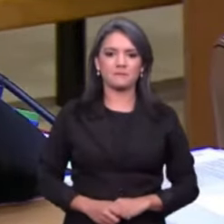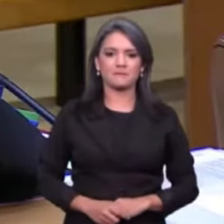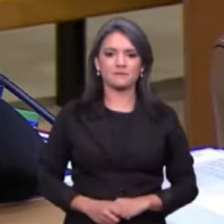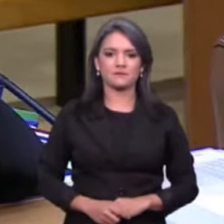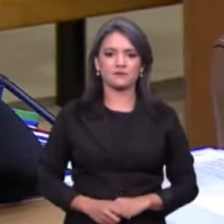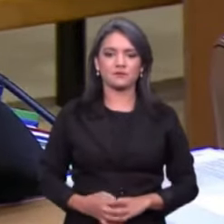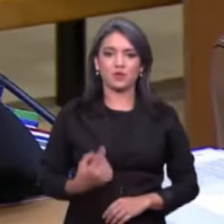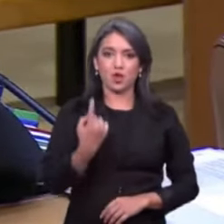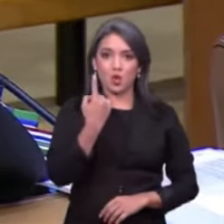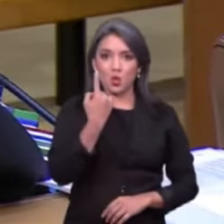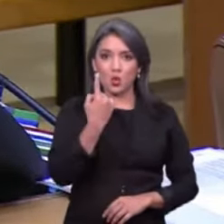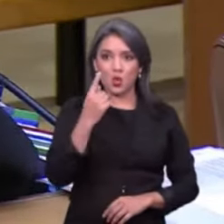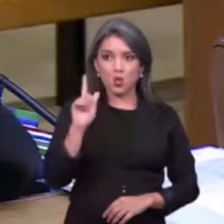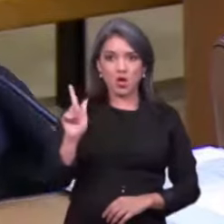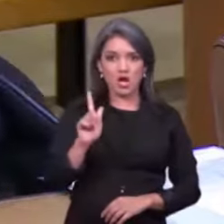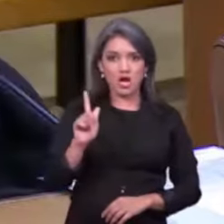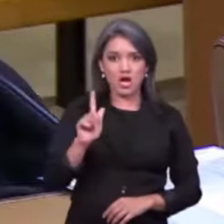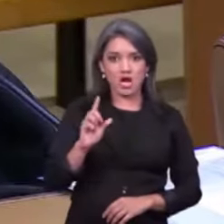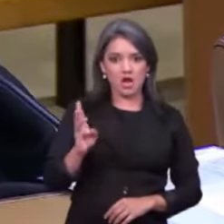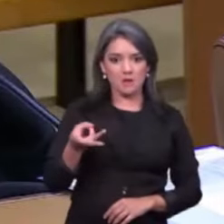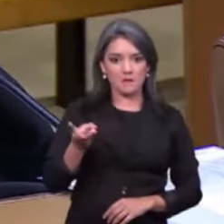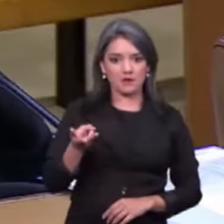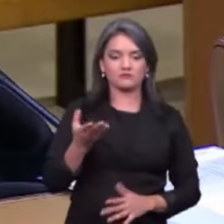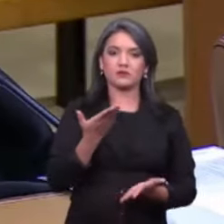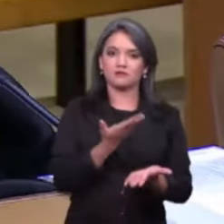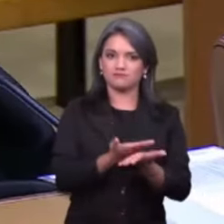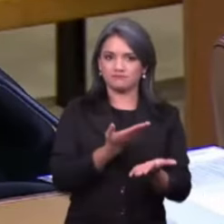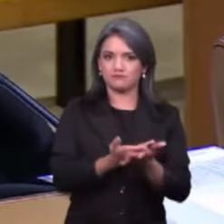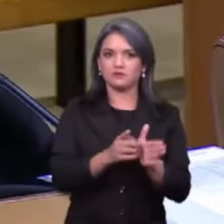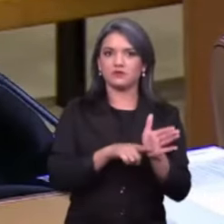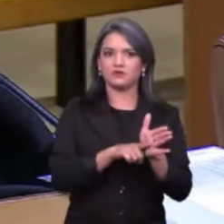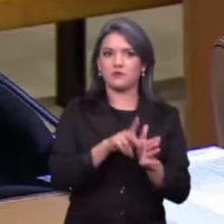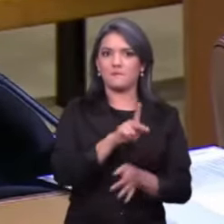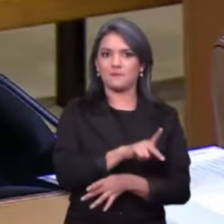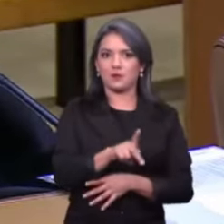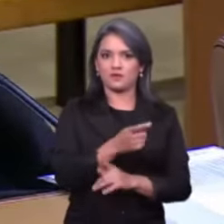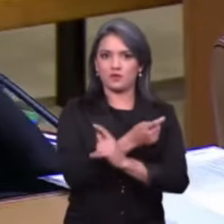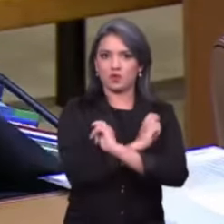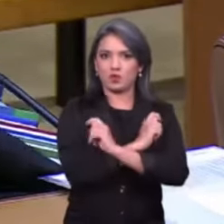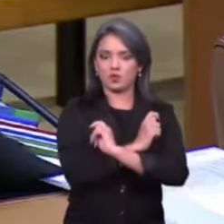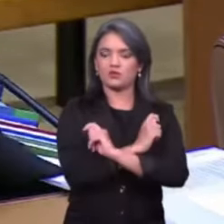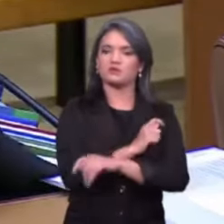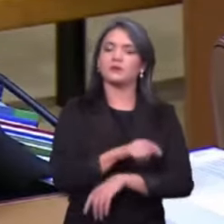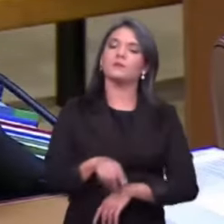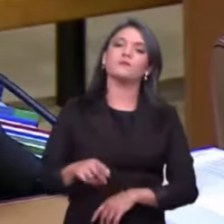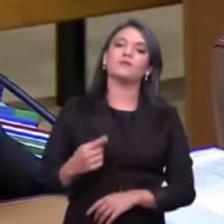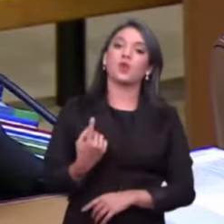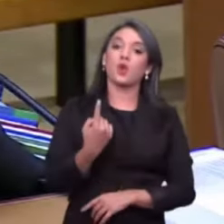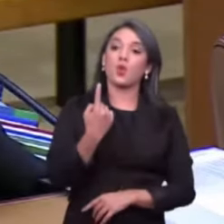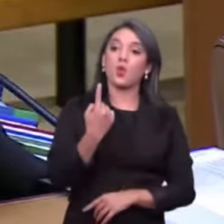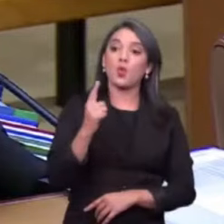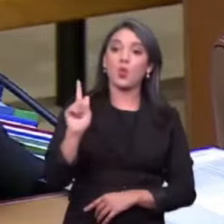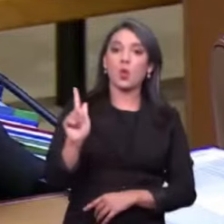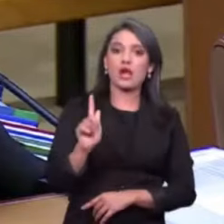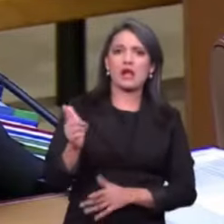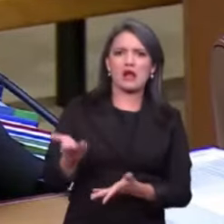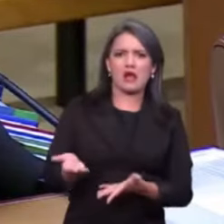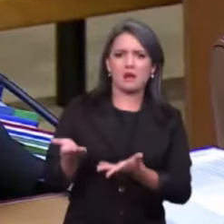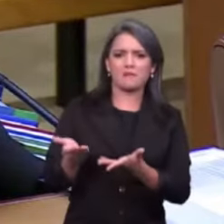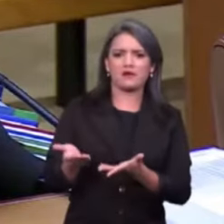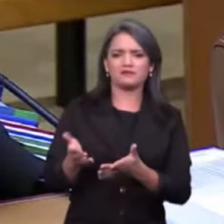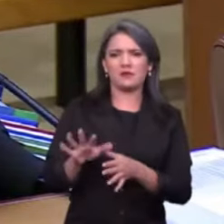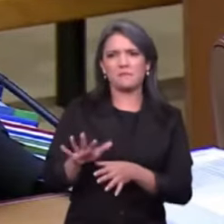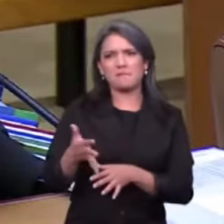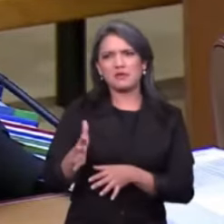1 grama de maconha, diz o estudo dos professores da USP, que eu me referi, produz em média